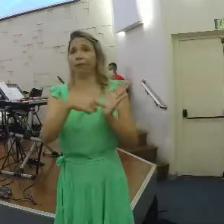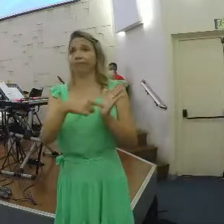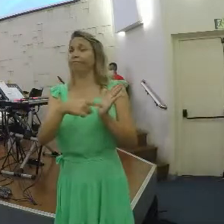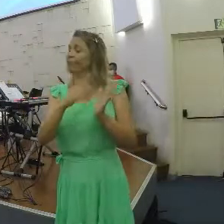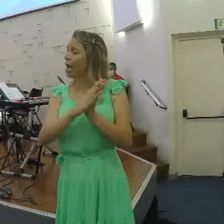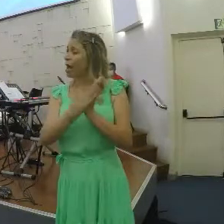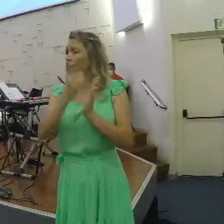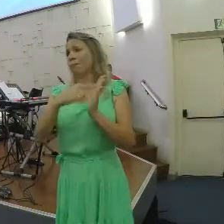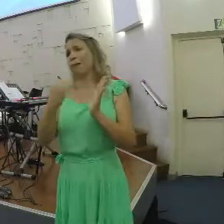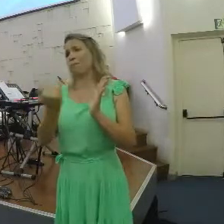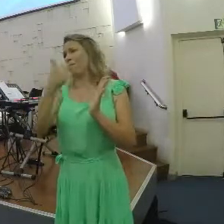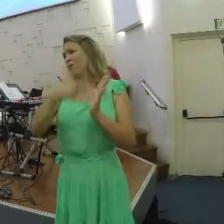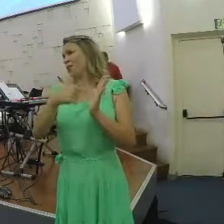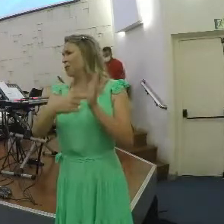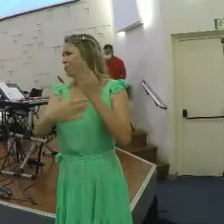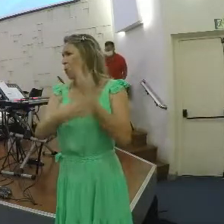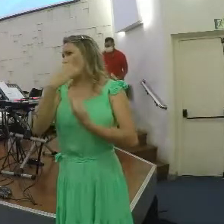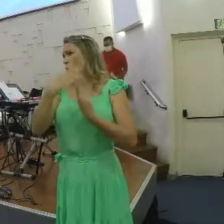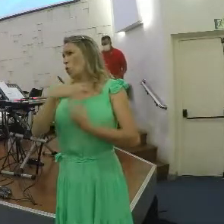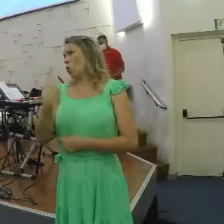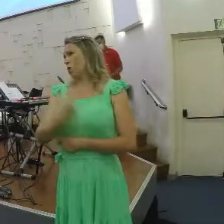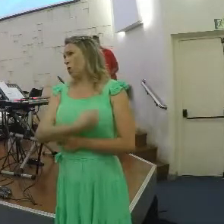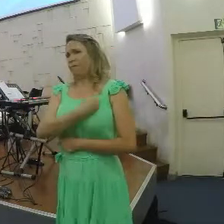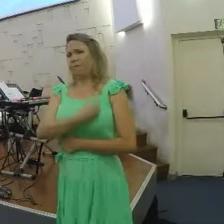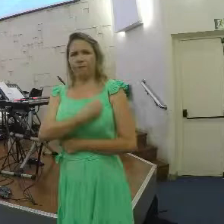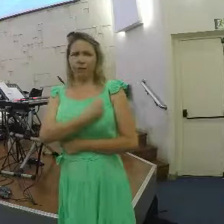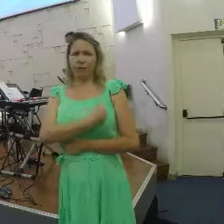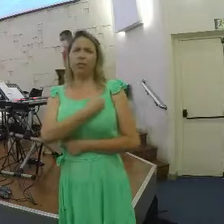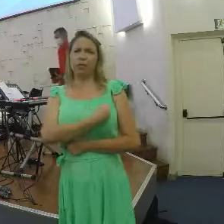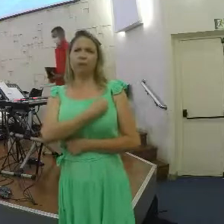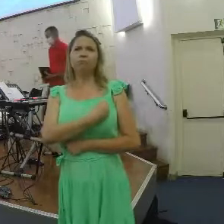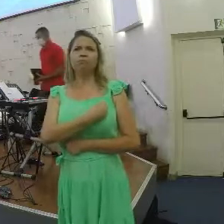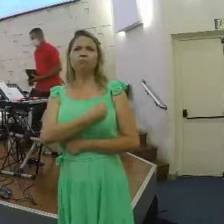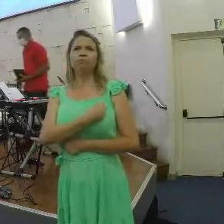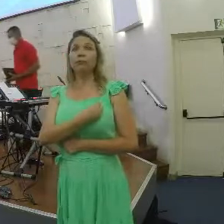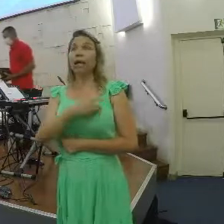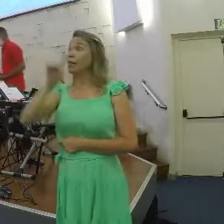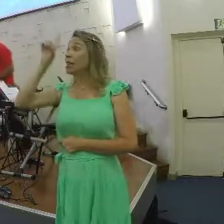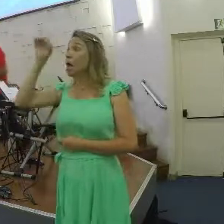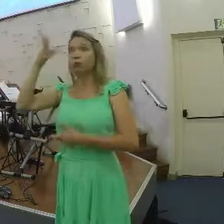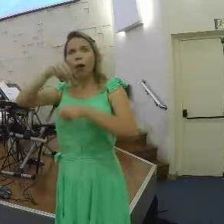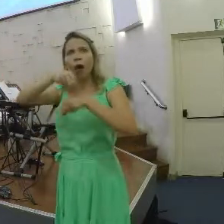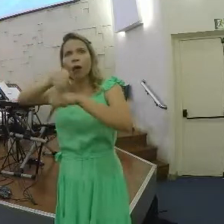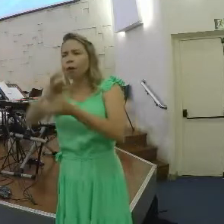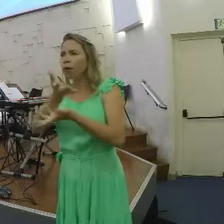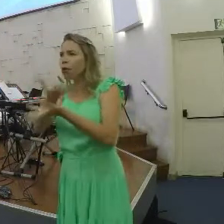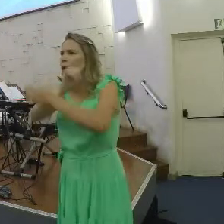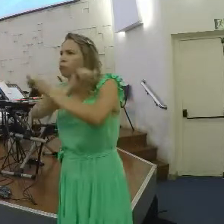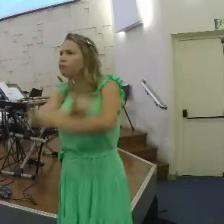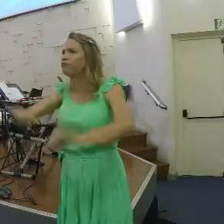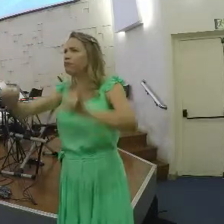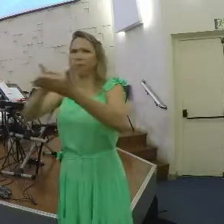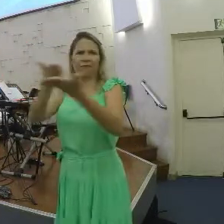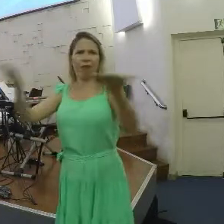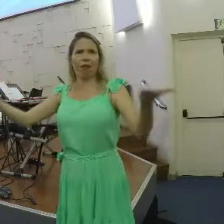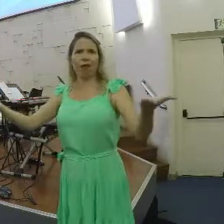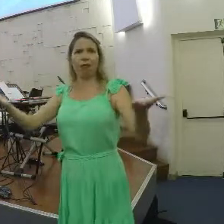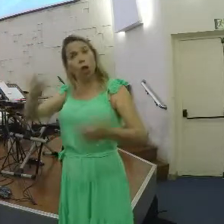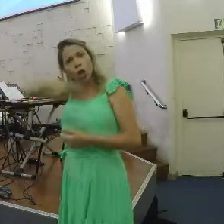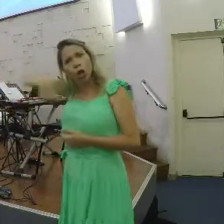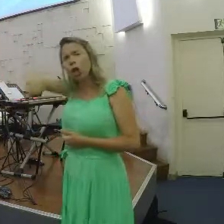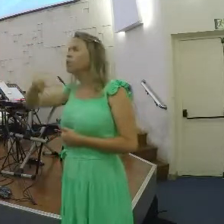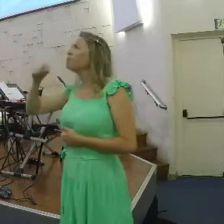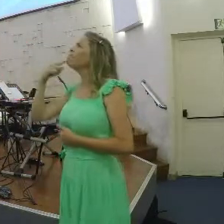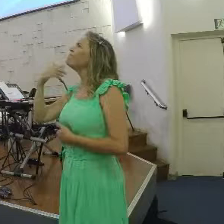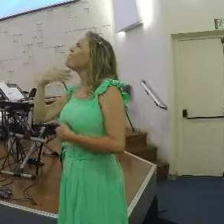que dádiva, que oferta do Senhor. Você tem o que Deus quer falar aos homens diante de vocês. Sejam gratos ao Senhor